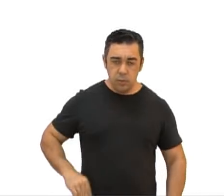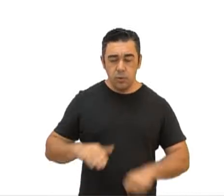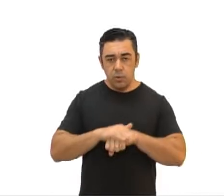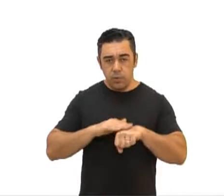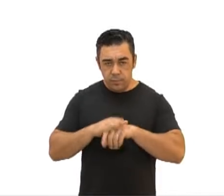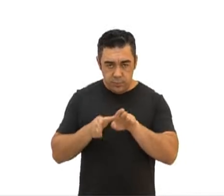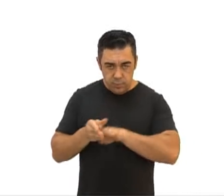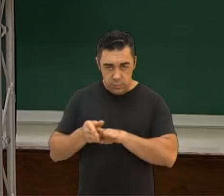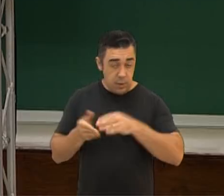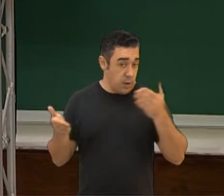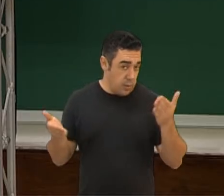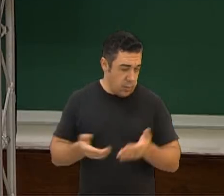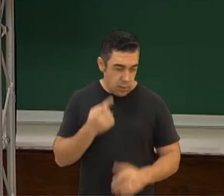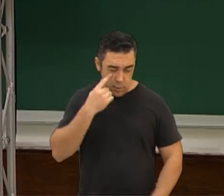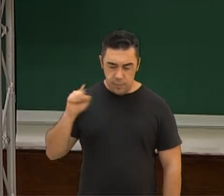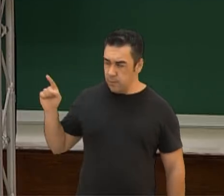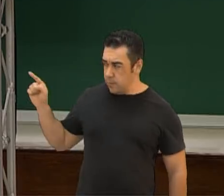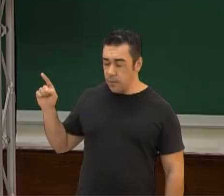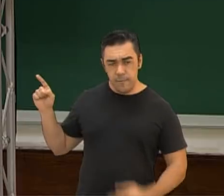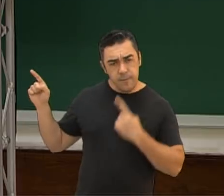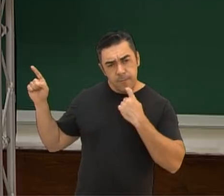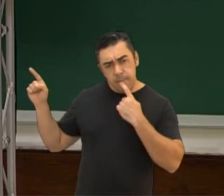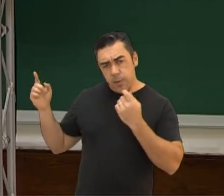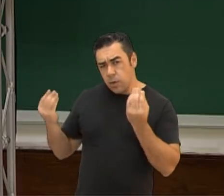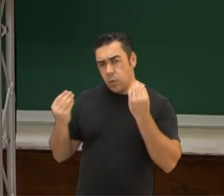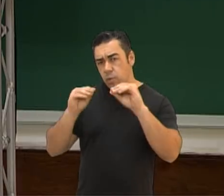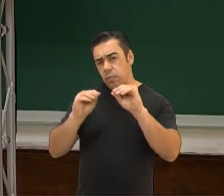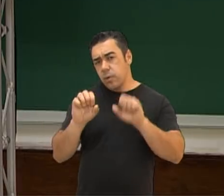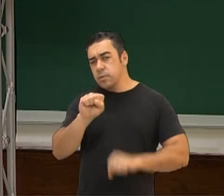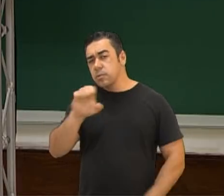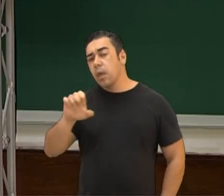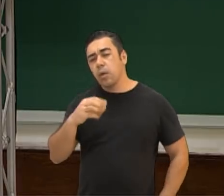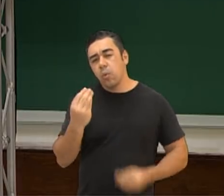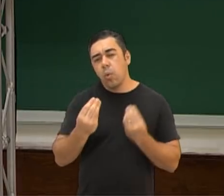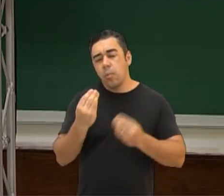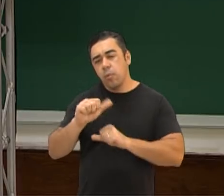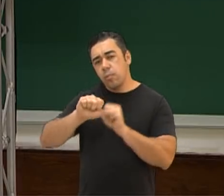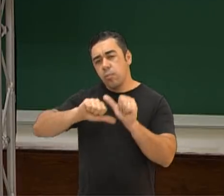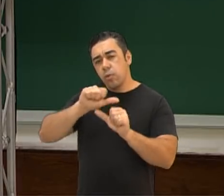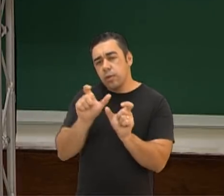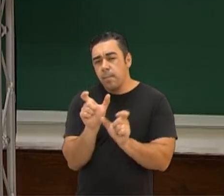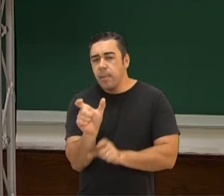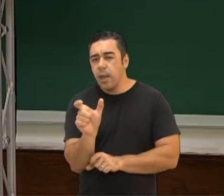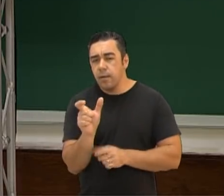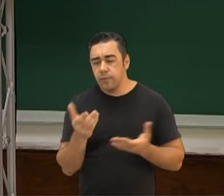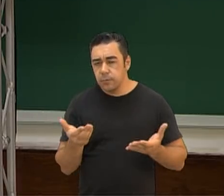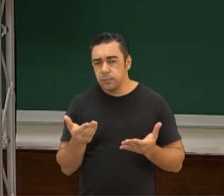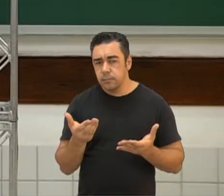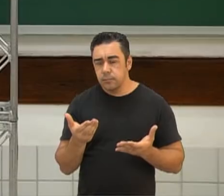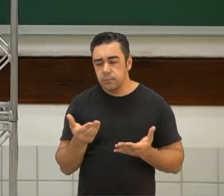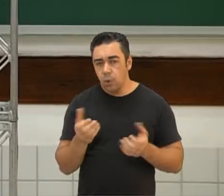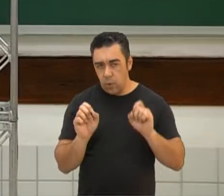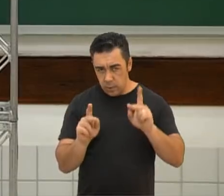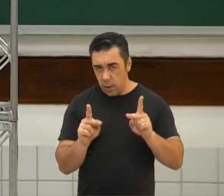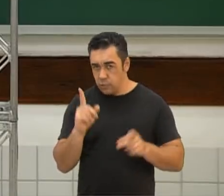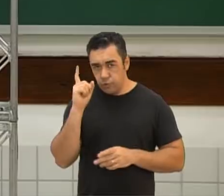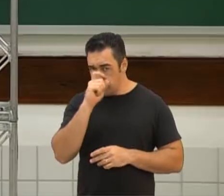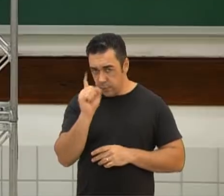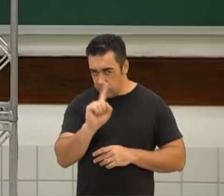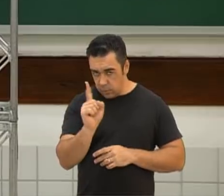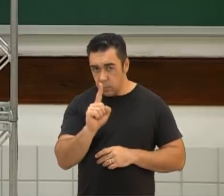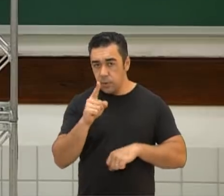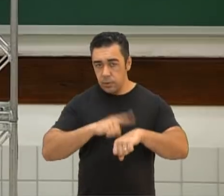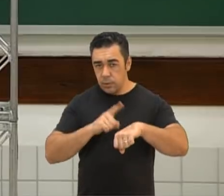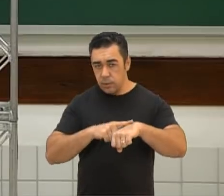agora, inserindo ali esse pronome reflexivo se, como que eu vou transformar essa frase e reescrevê-la? Ok? Não é muito difícil,